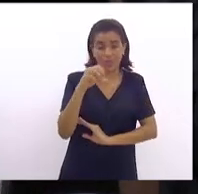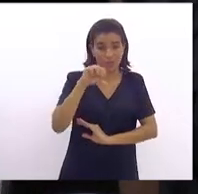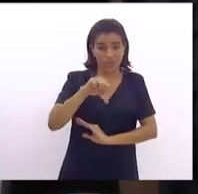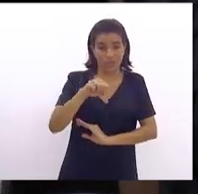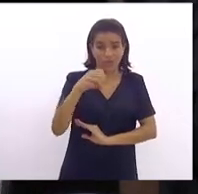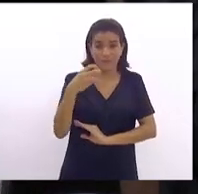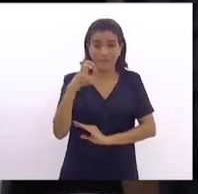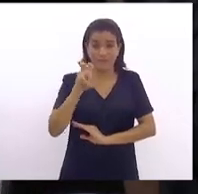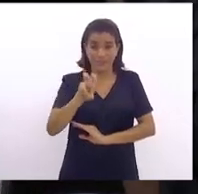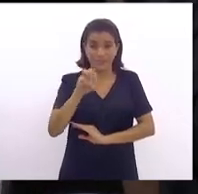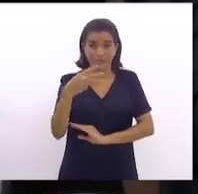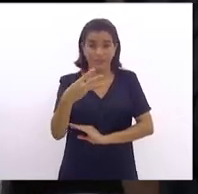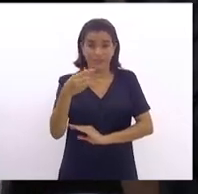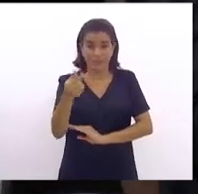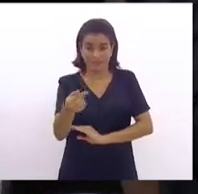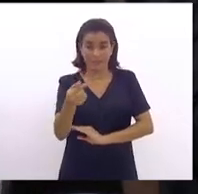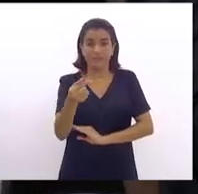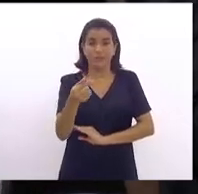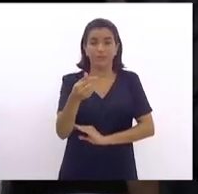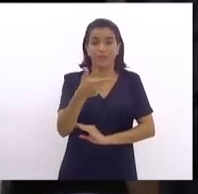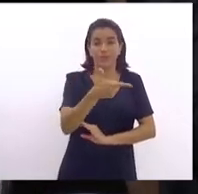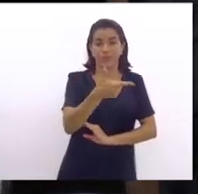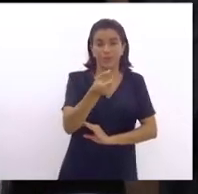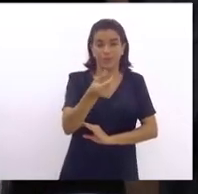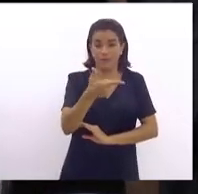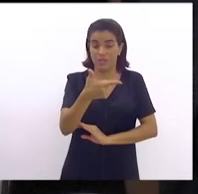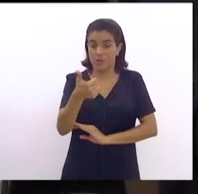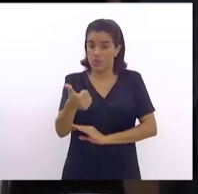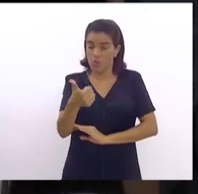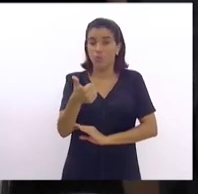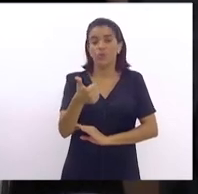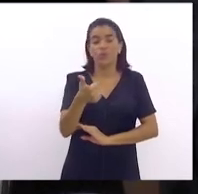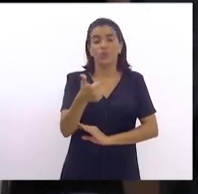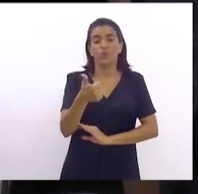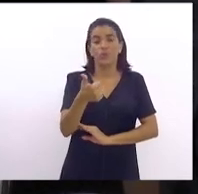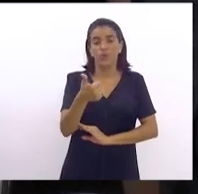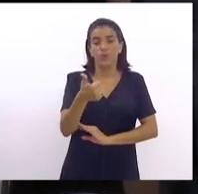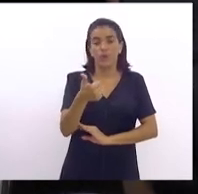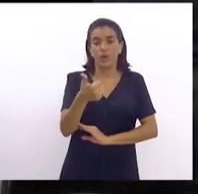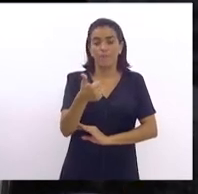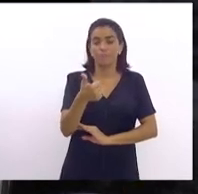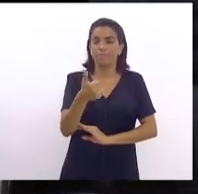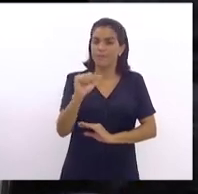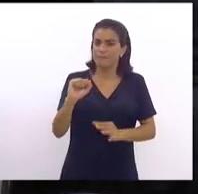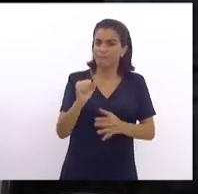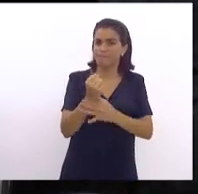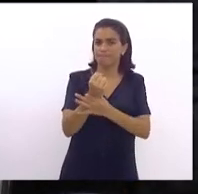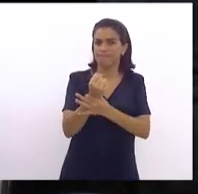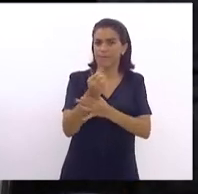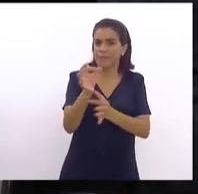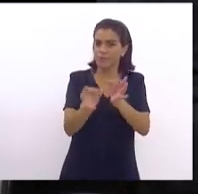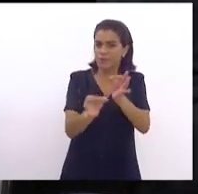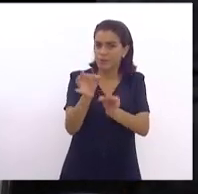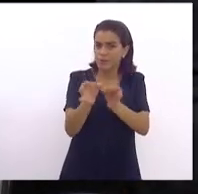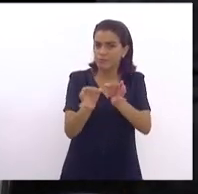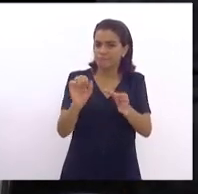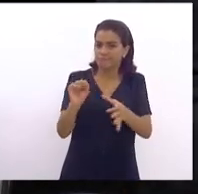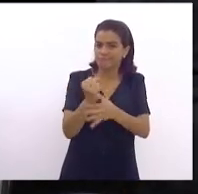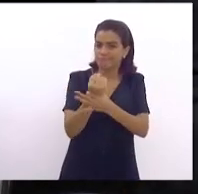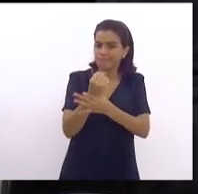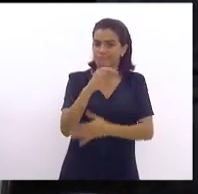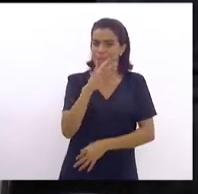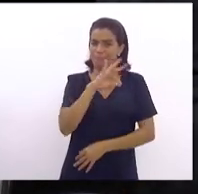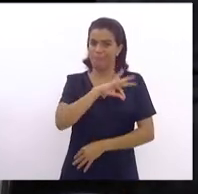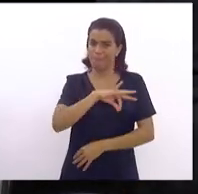de 2021, não é, que trouxe não é, a garantia jurídica do pagamento da GRã,